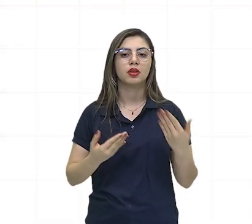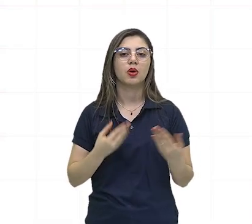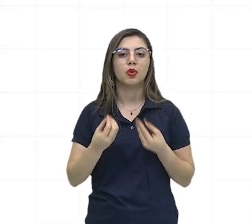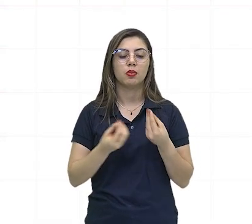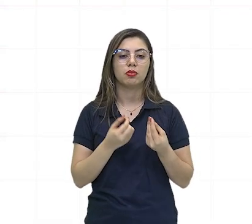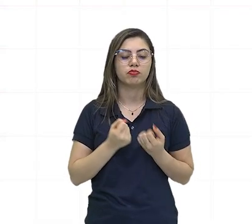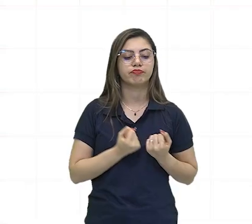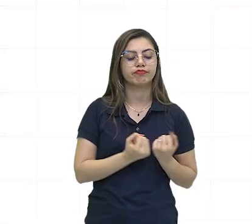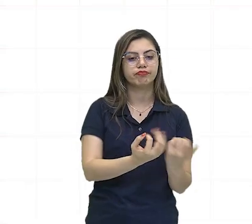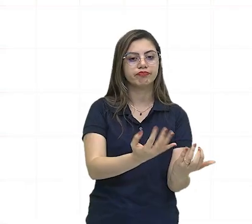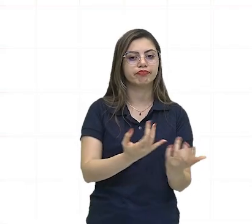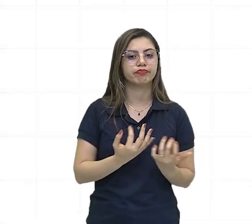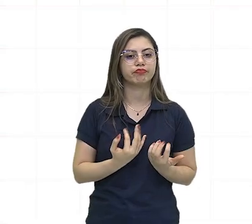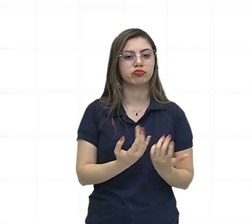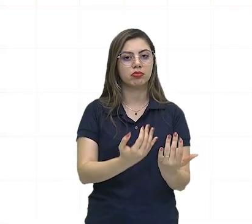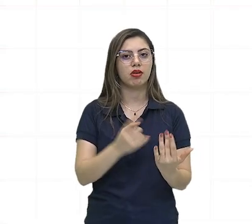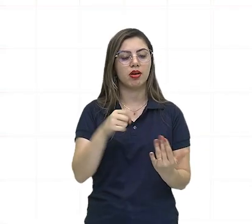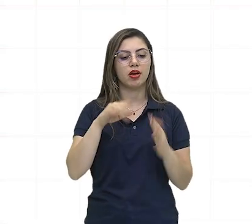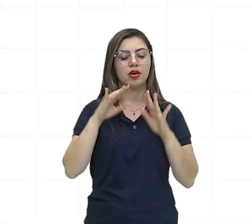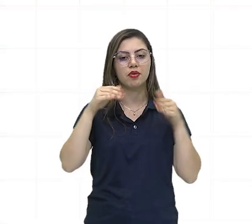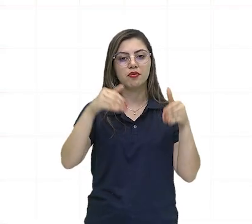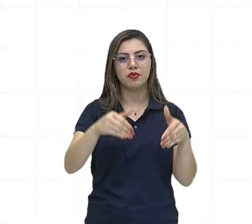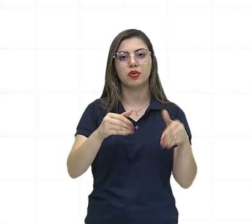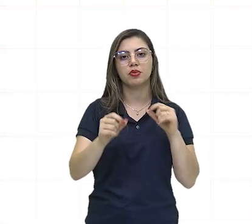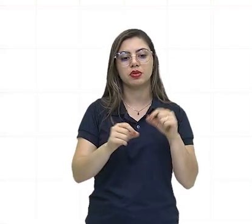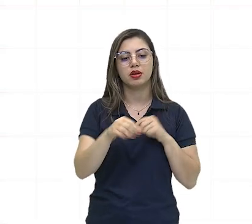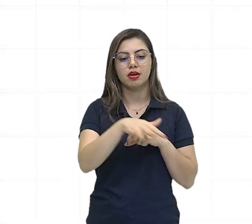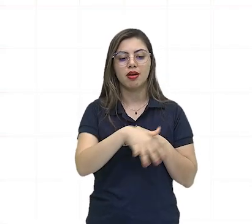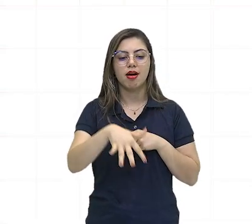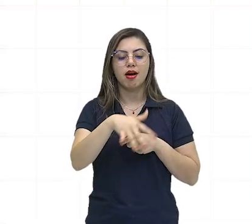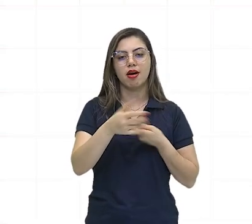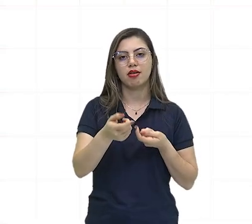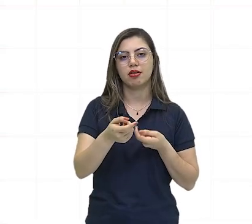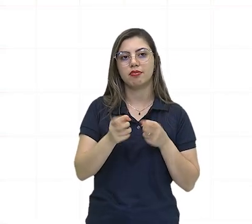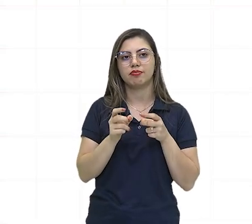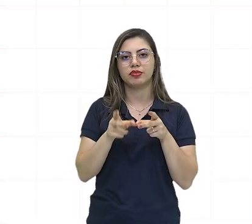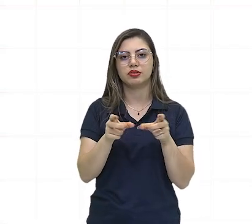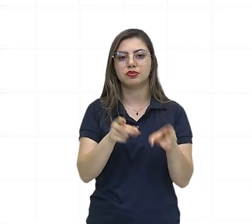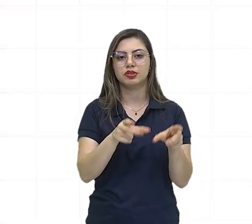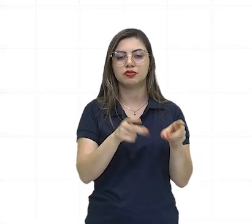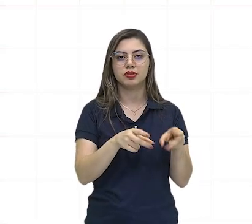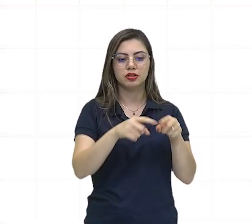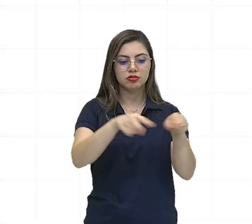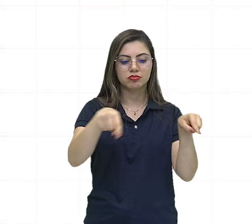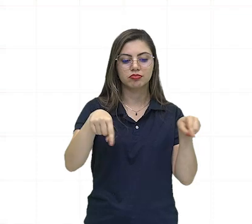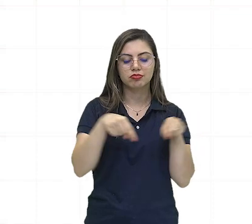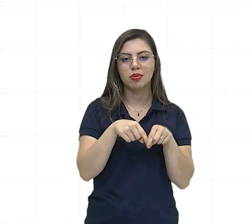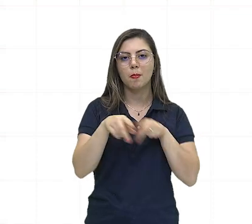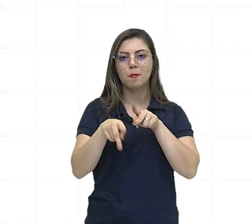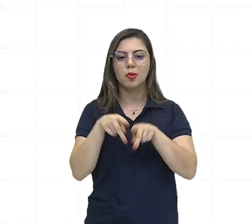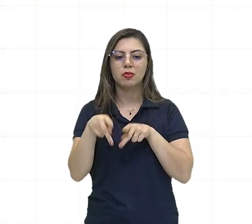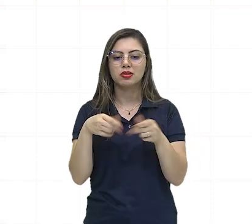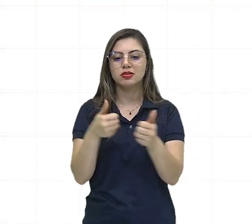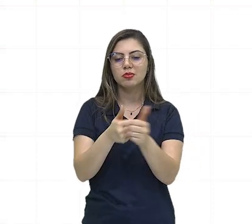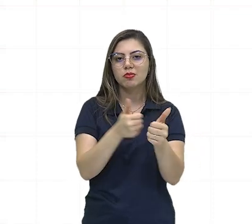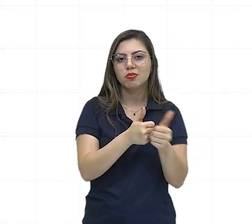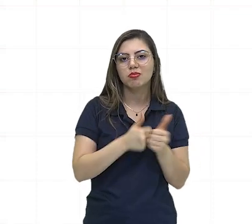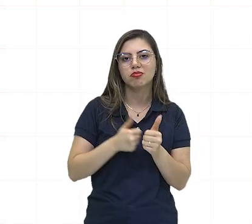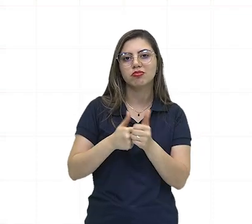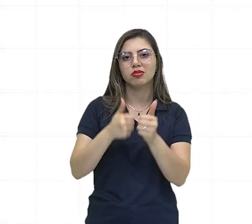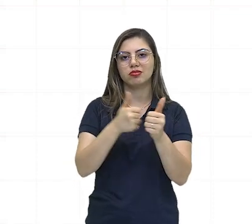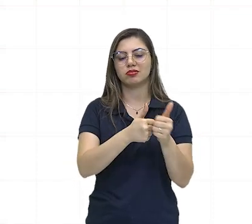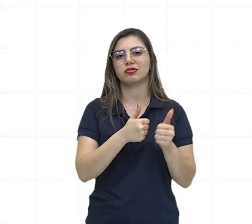é voltada para o mercado interno, né? Então, ela vai abastecer ali as populações